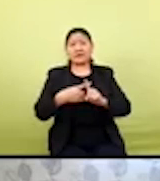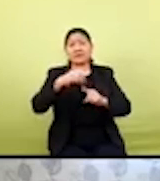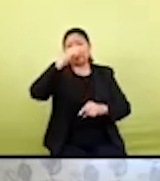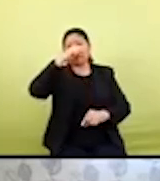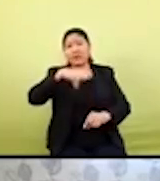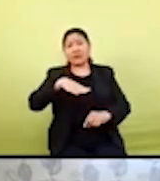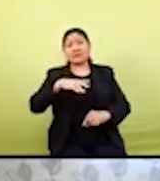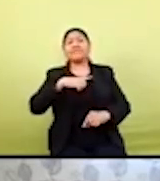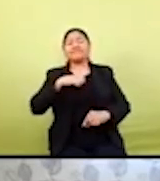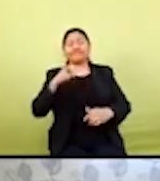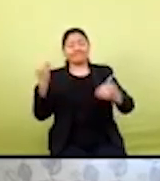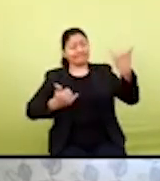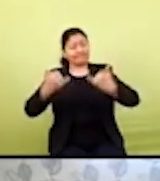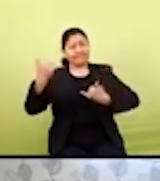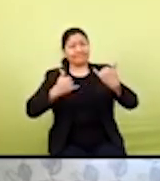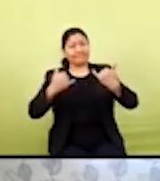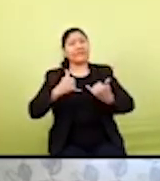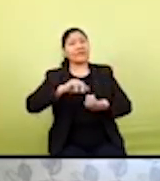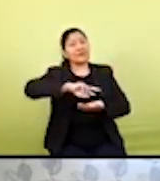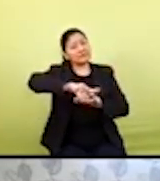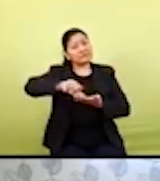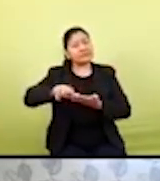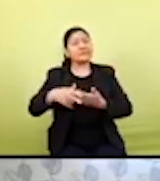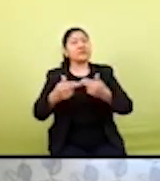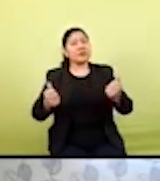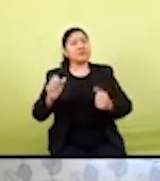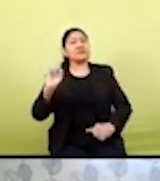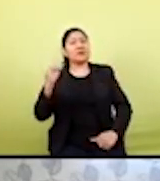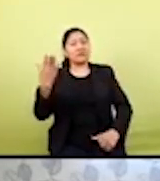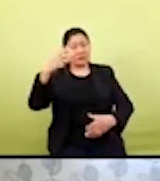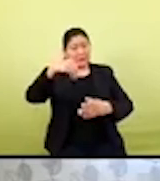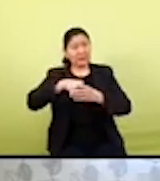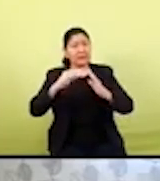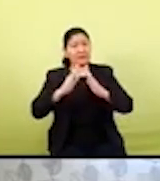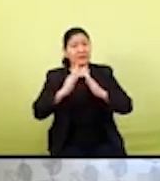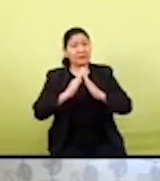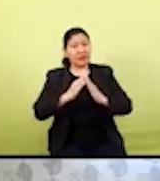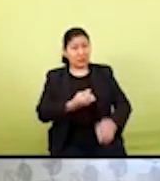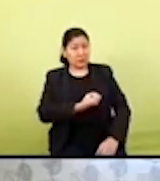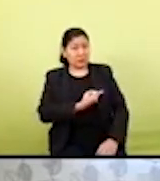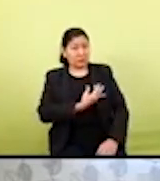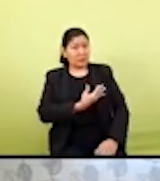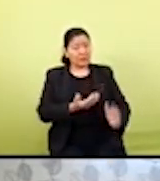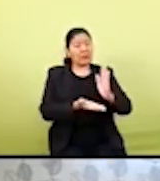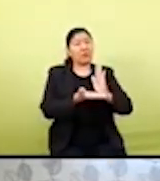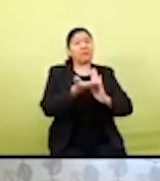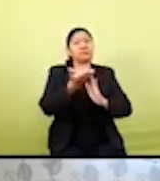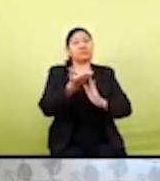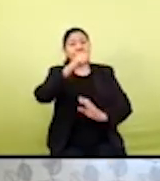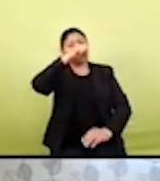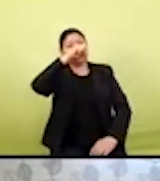algumas situações que saltam, né, aos olhos e que refletem nesses números aí que a Aline colocou, né,